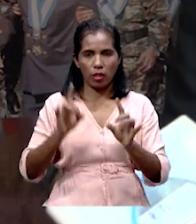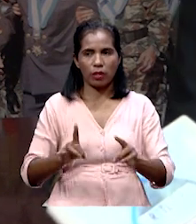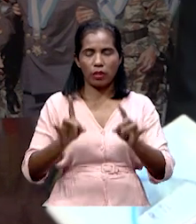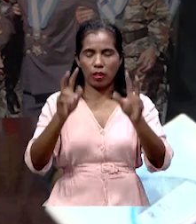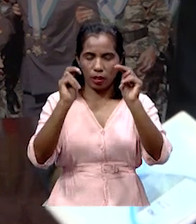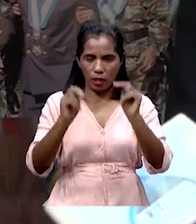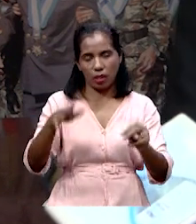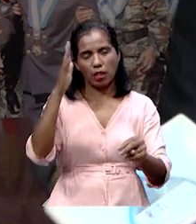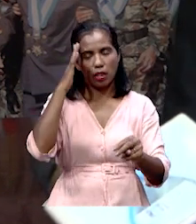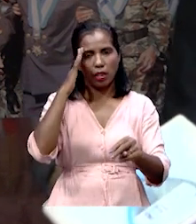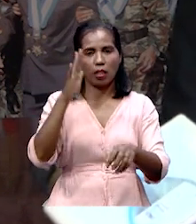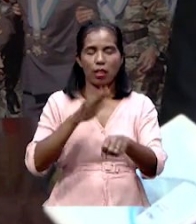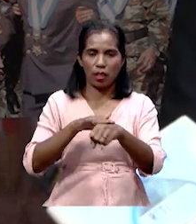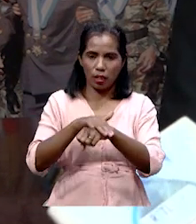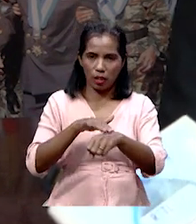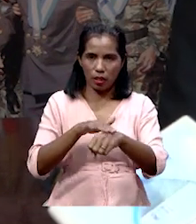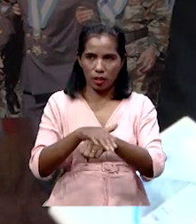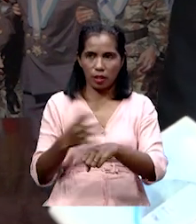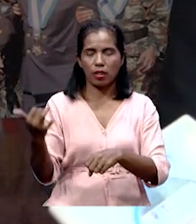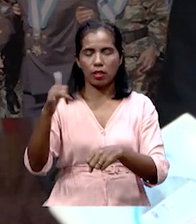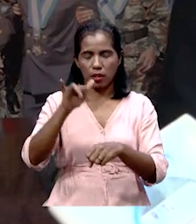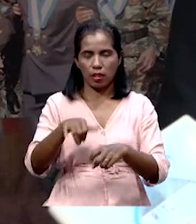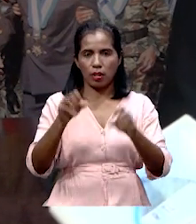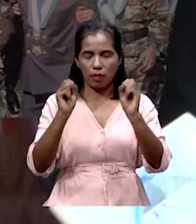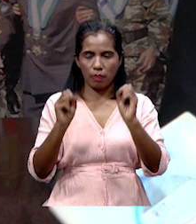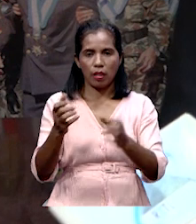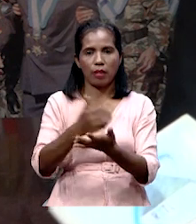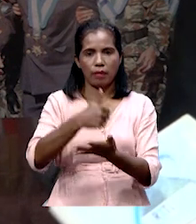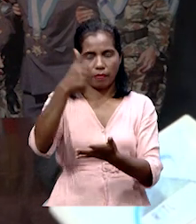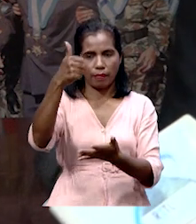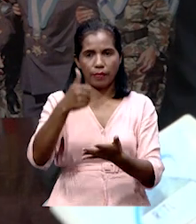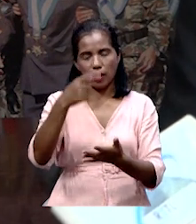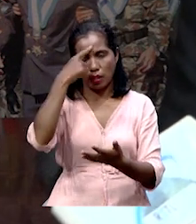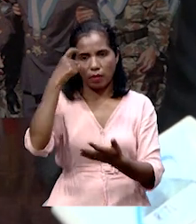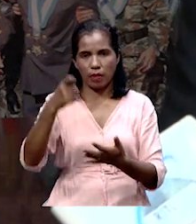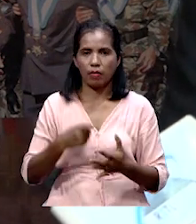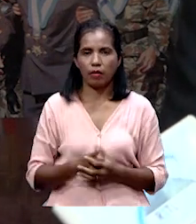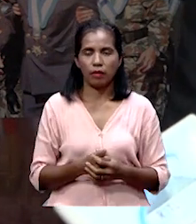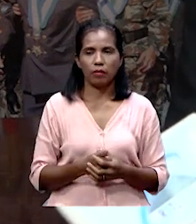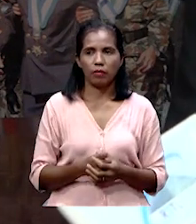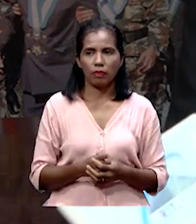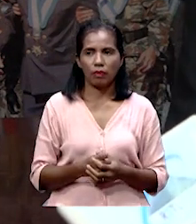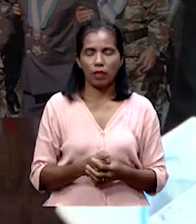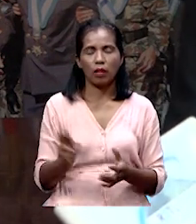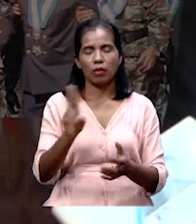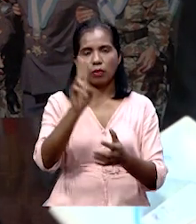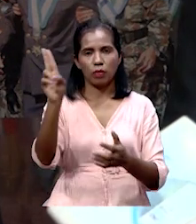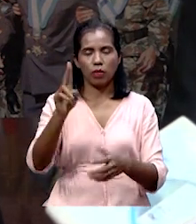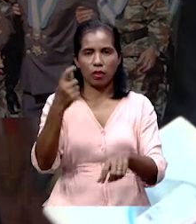in inglês para sira bela passa. Tamane mak aproveita